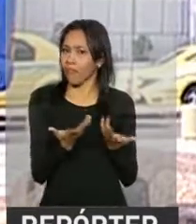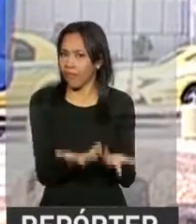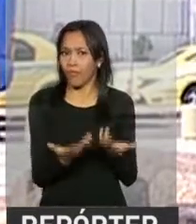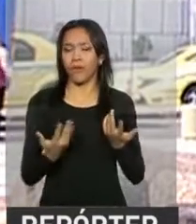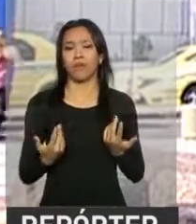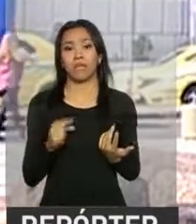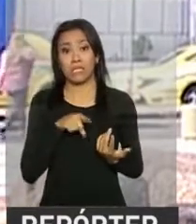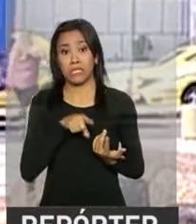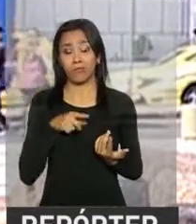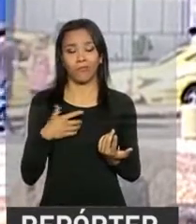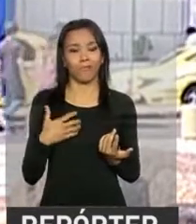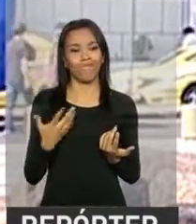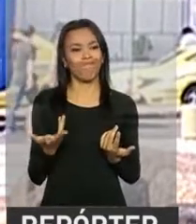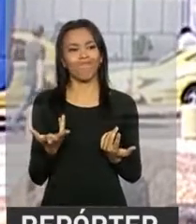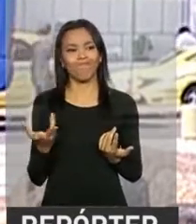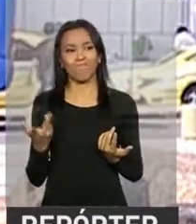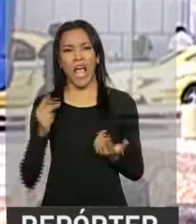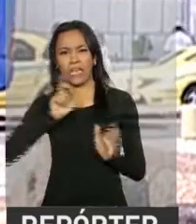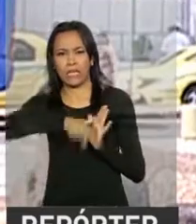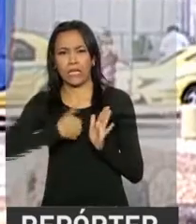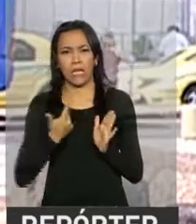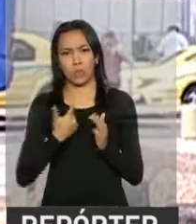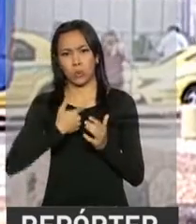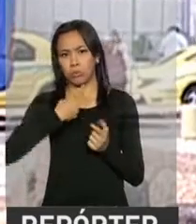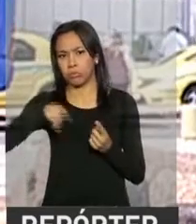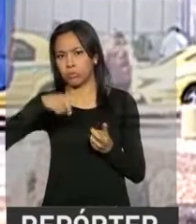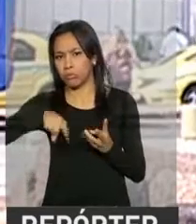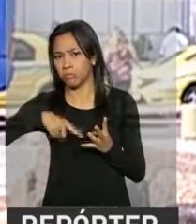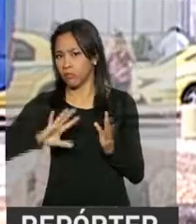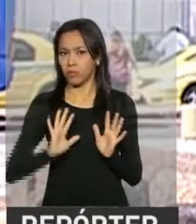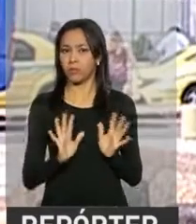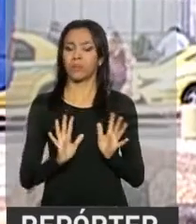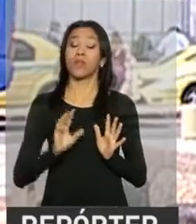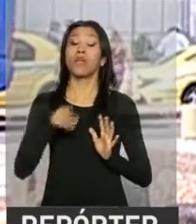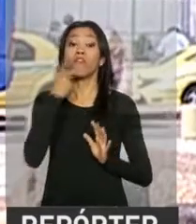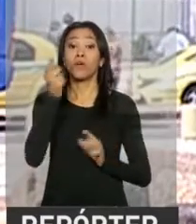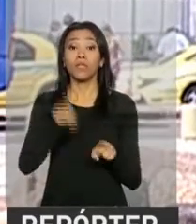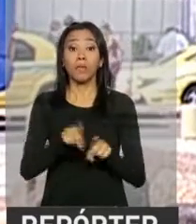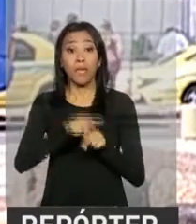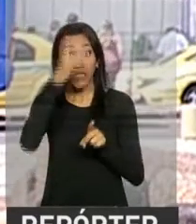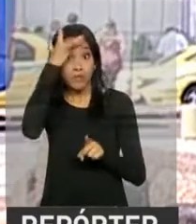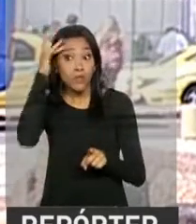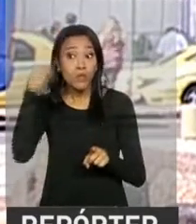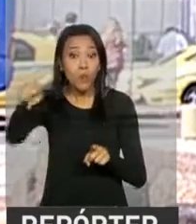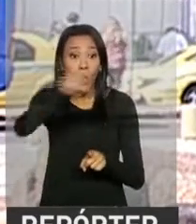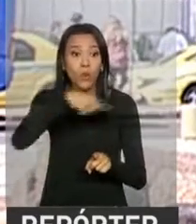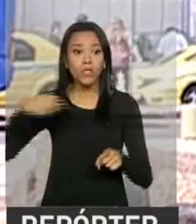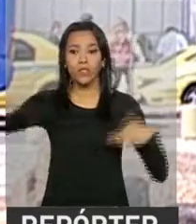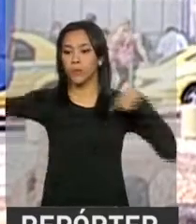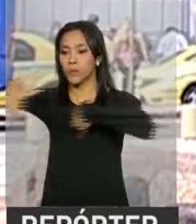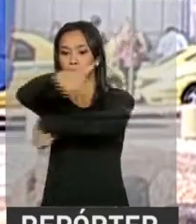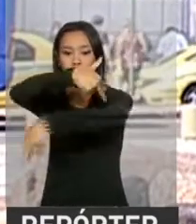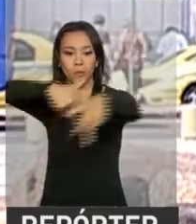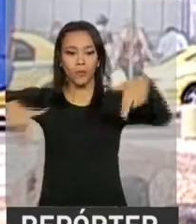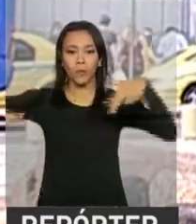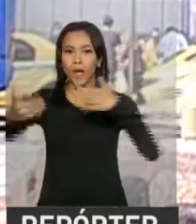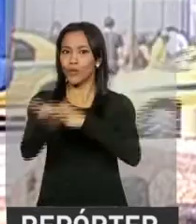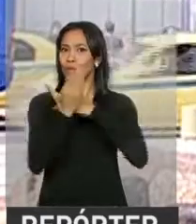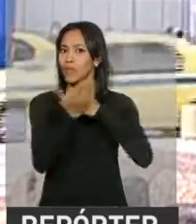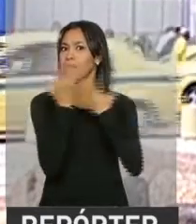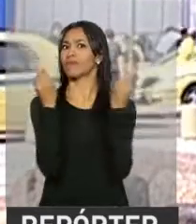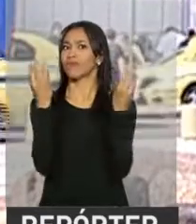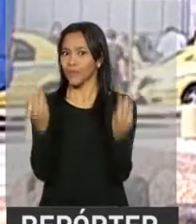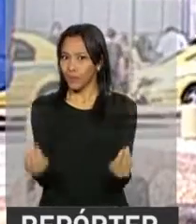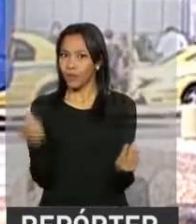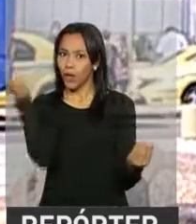não significou nenhum tipo de atraso, e ele destacou também que os passageiros ajudaram muito para que essa pontualidade